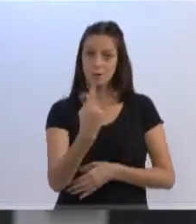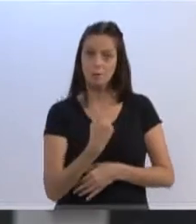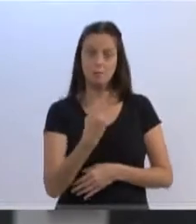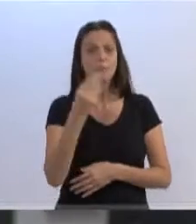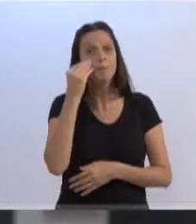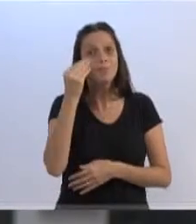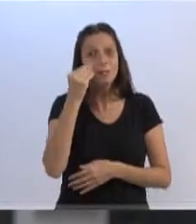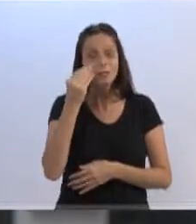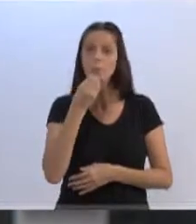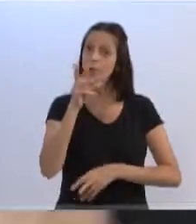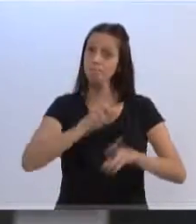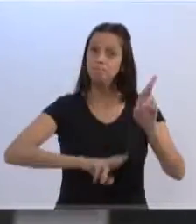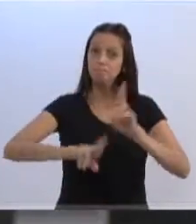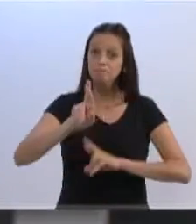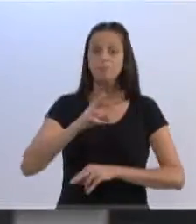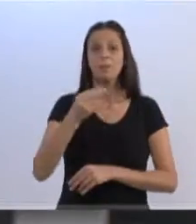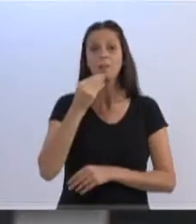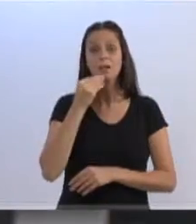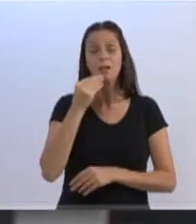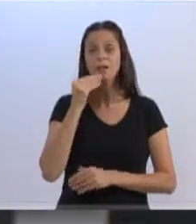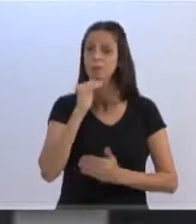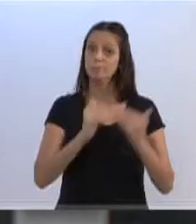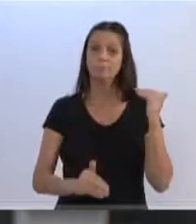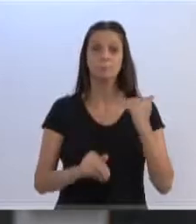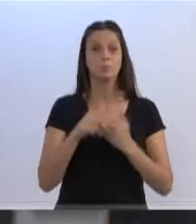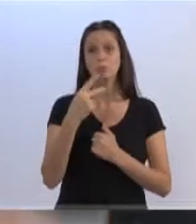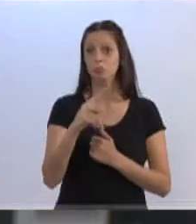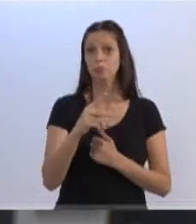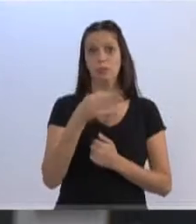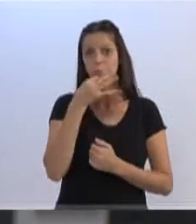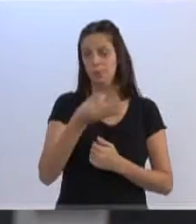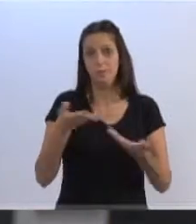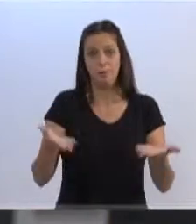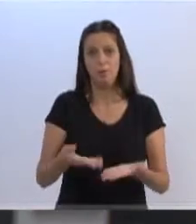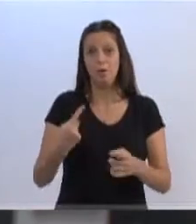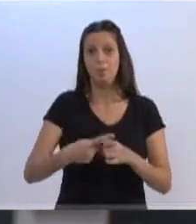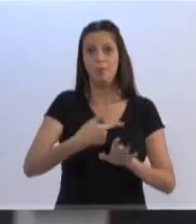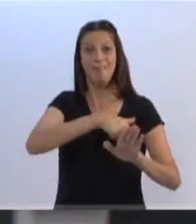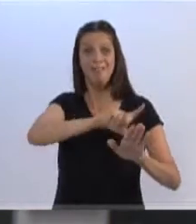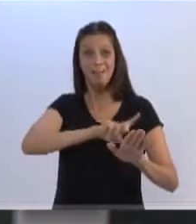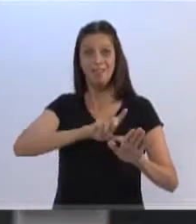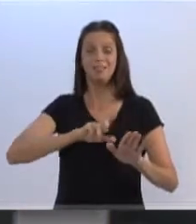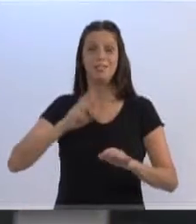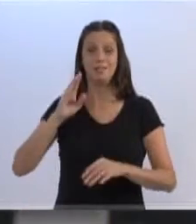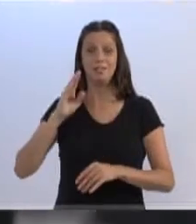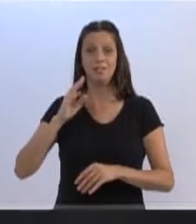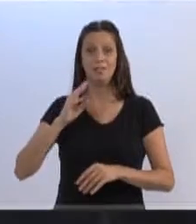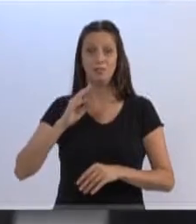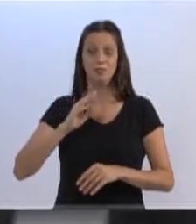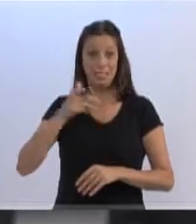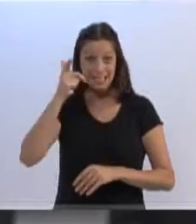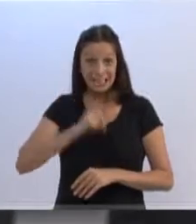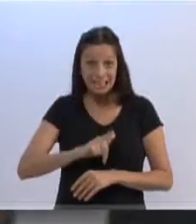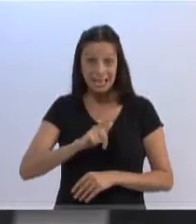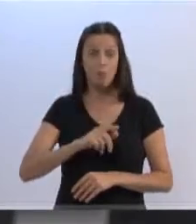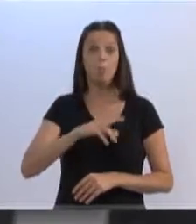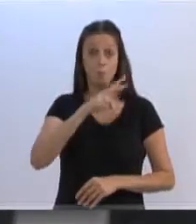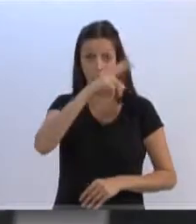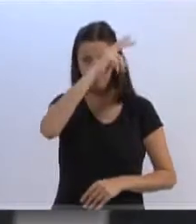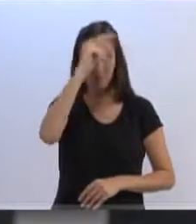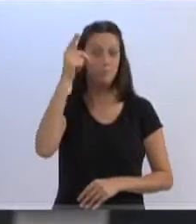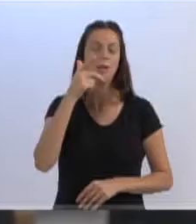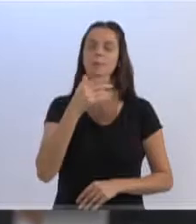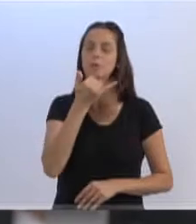aqui nesta casa. Obviamente que discordo até porque, antes da eleição, o próprio Bolsonaro era contra a reforma da Previdência. Os filhos dele